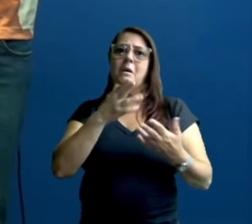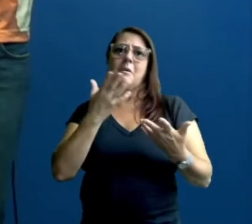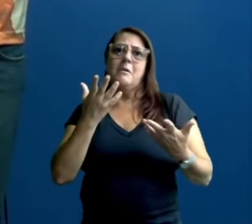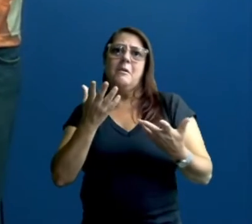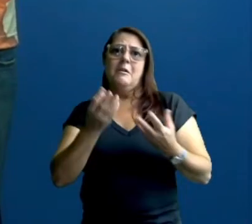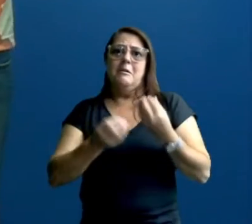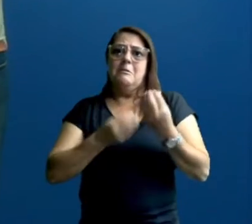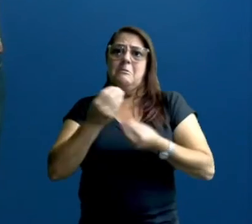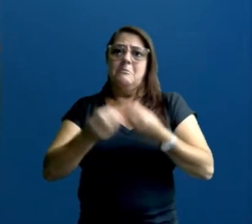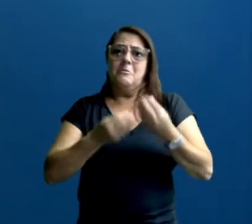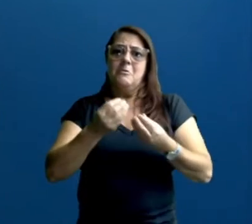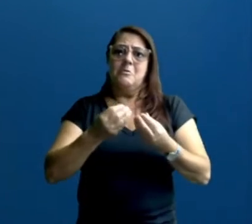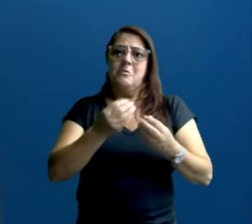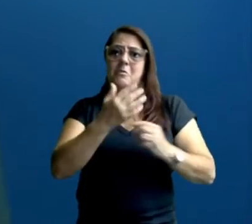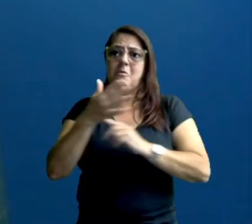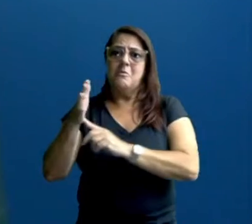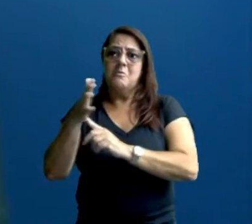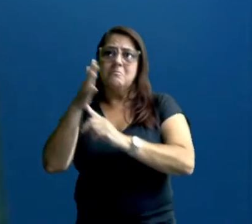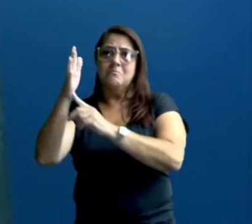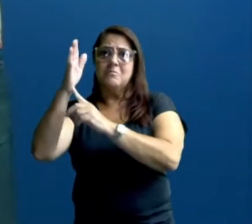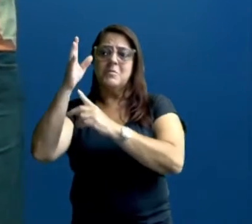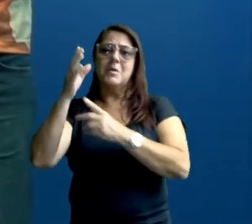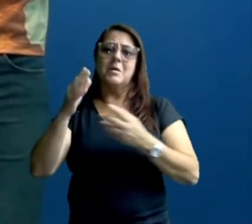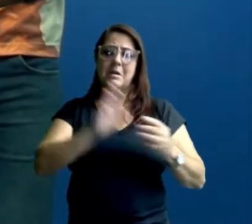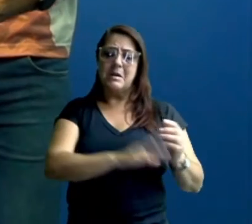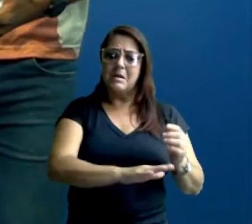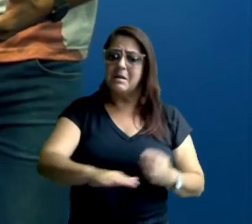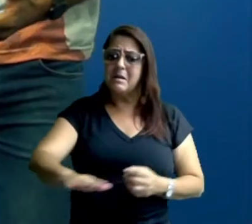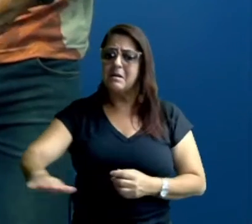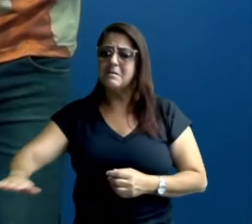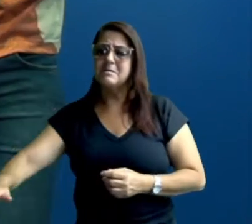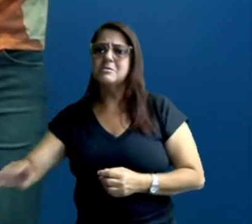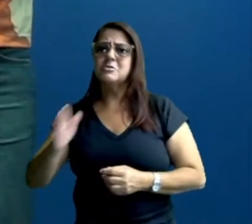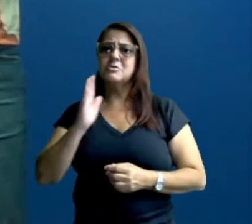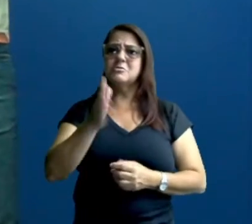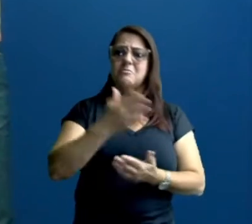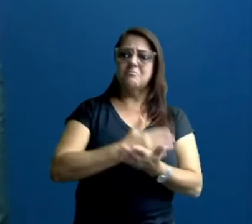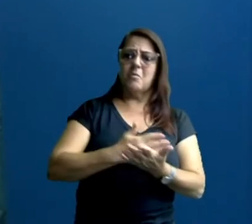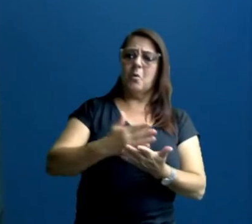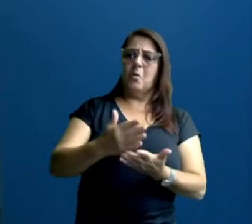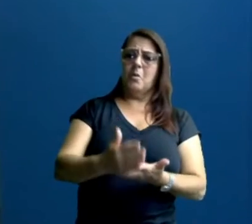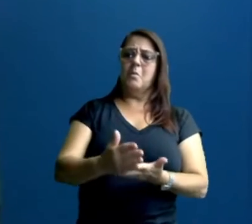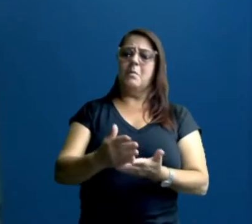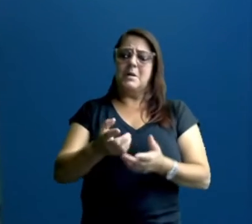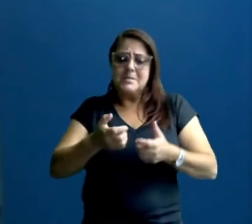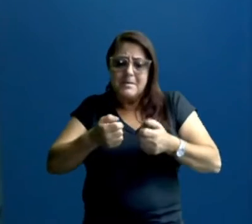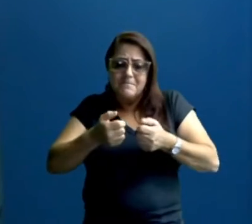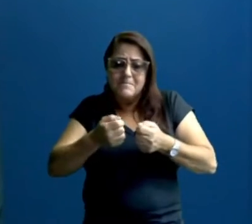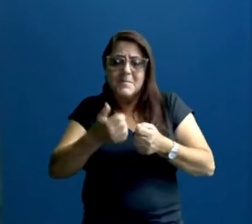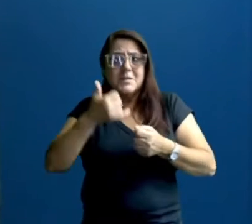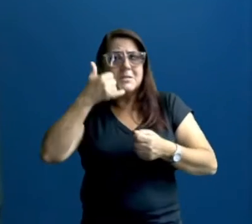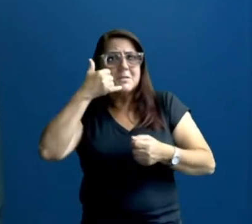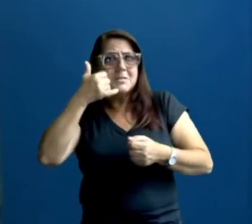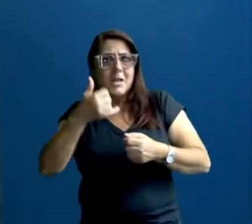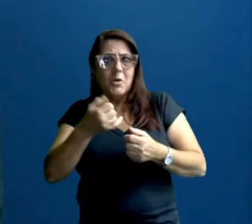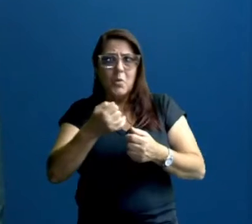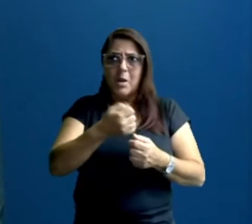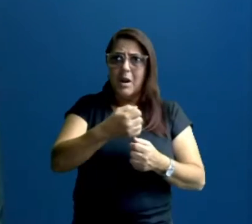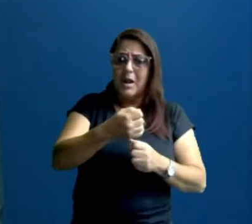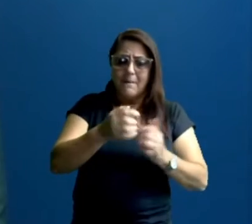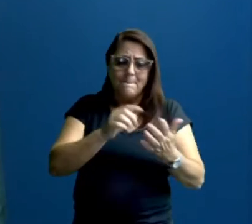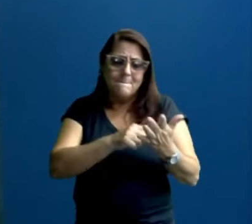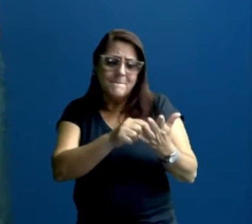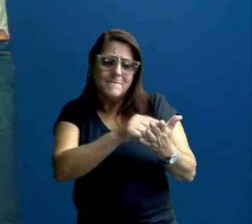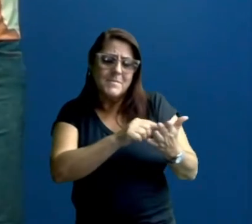de instrumentos tecnológicos, né? Hoje em dia as crianças desde pequenas já começam a mexer no celular, já começam a